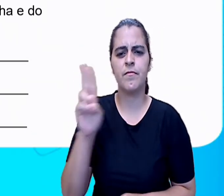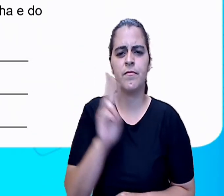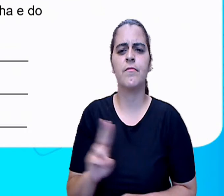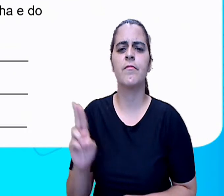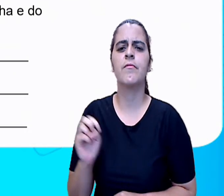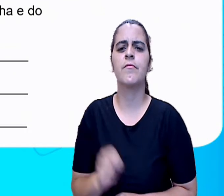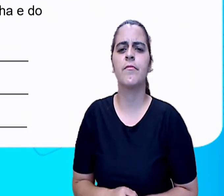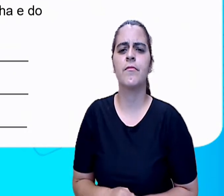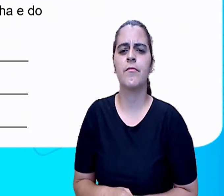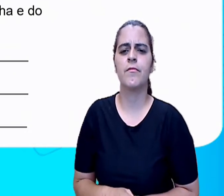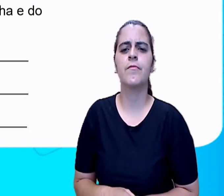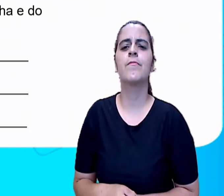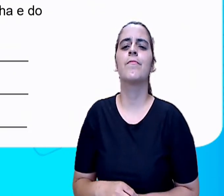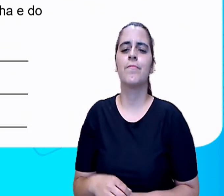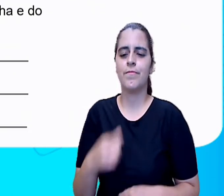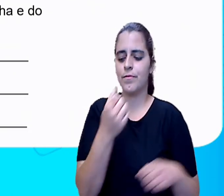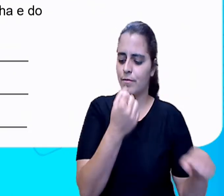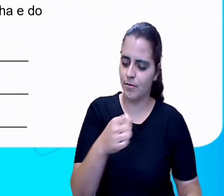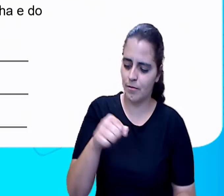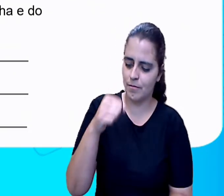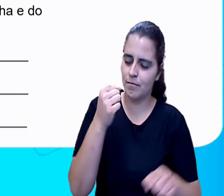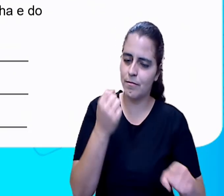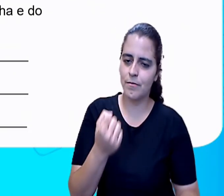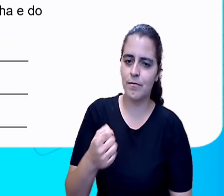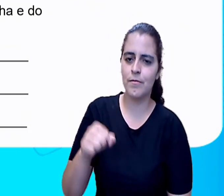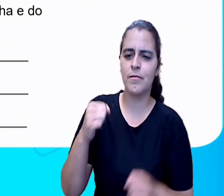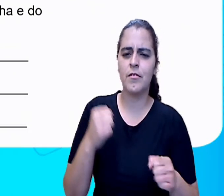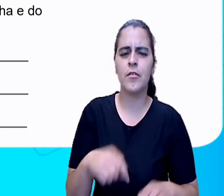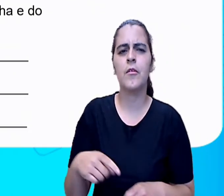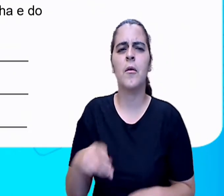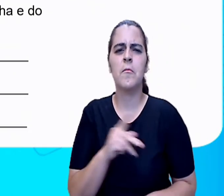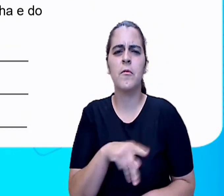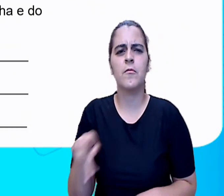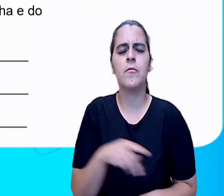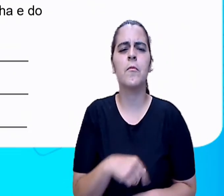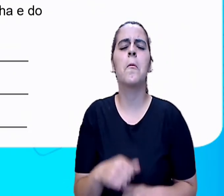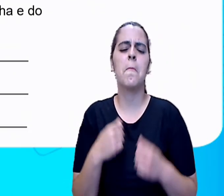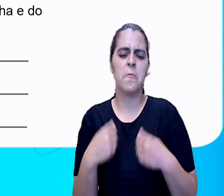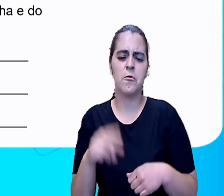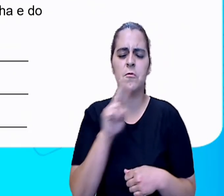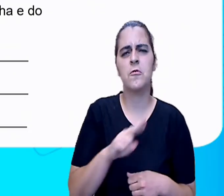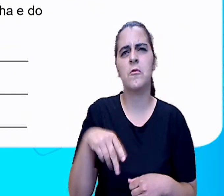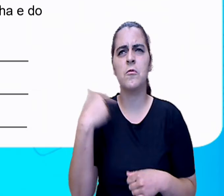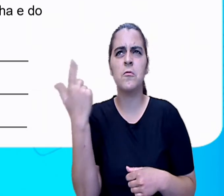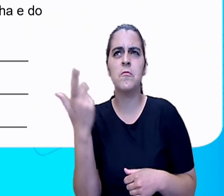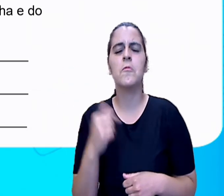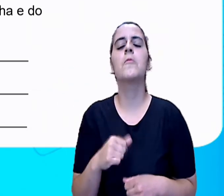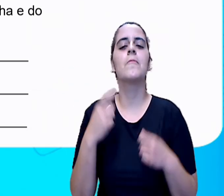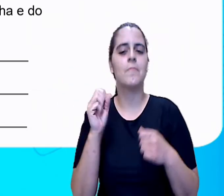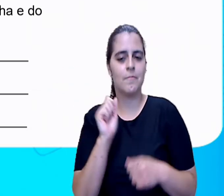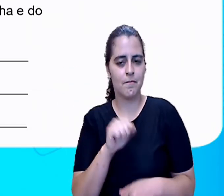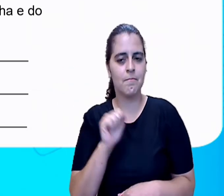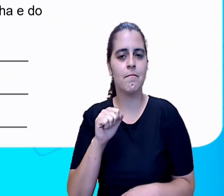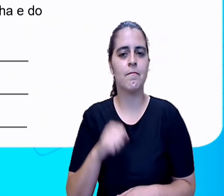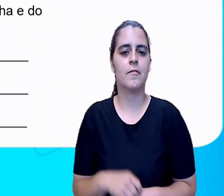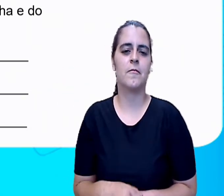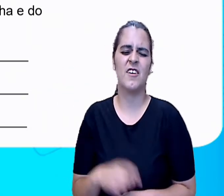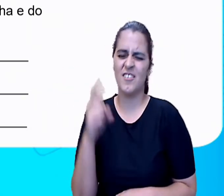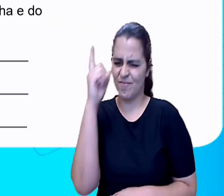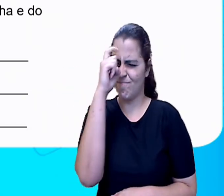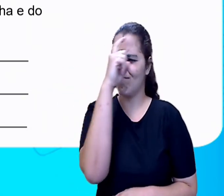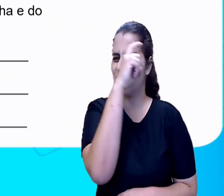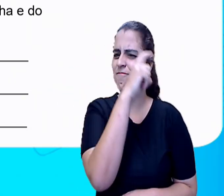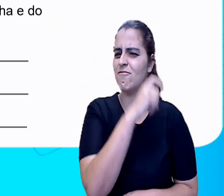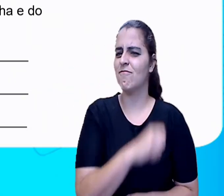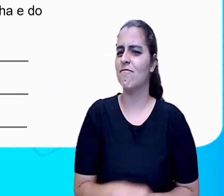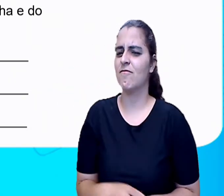quê? Um cabo de vassoura. Mas, professora, eu poderia usar os outros? Sim, poderia, mas daria